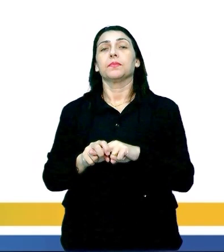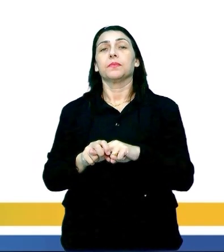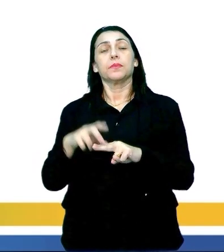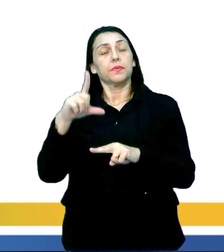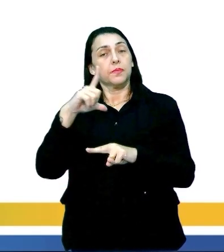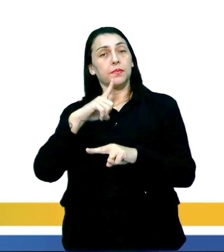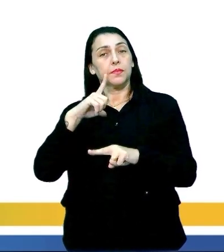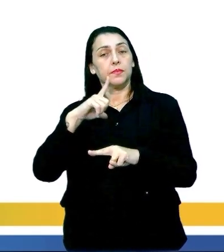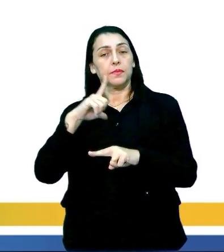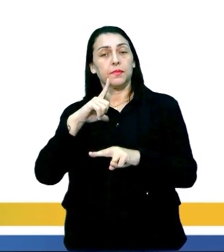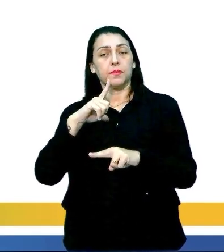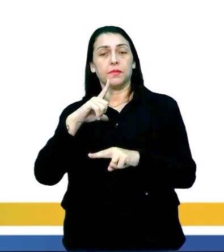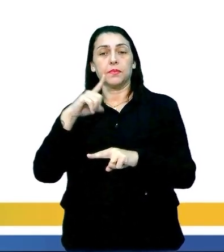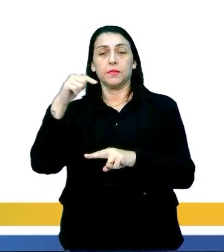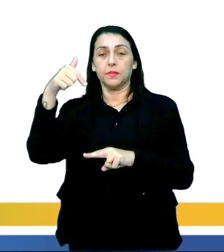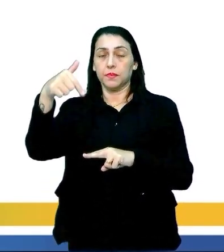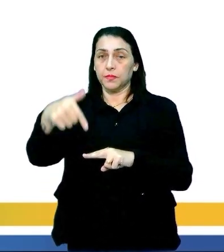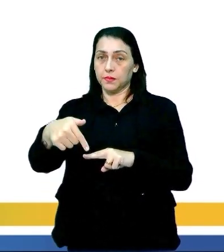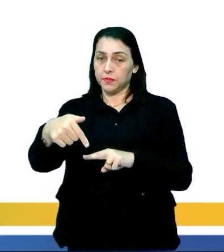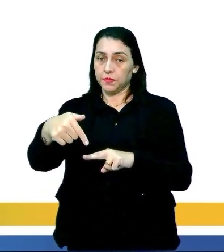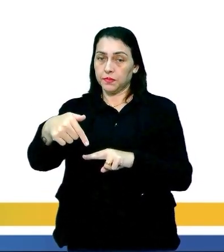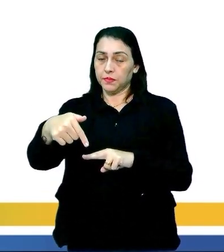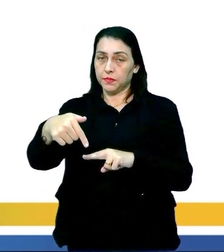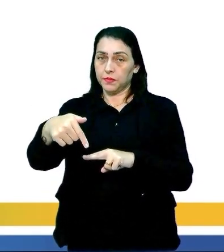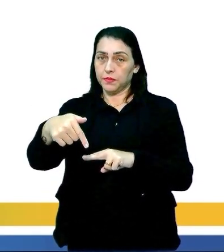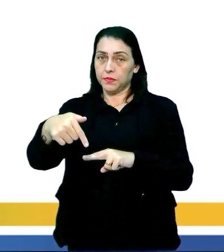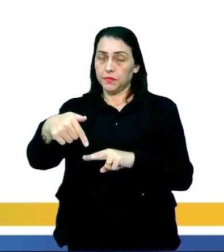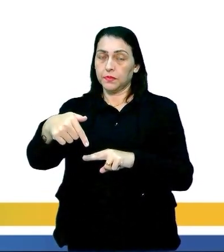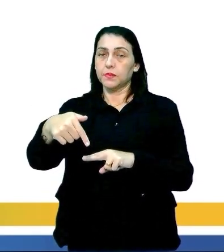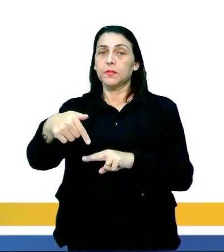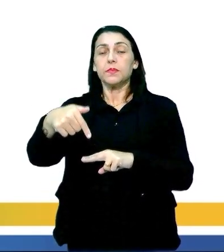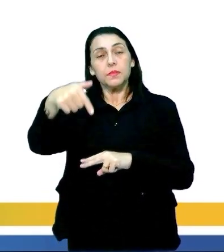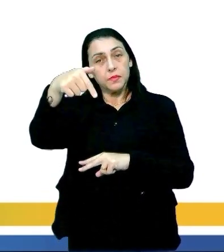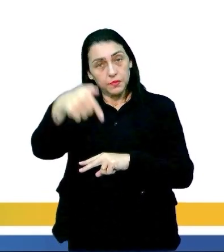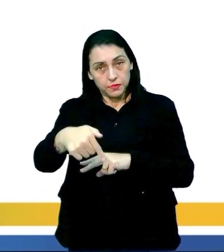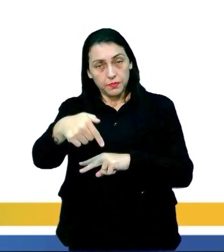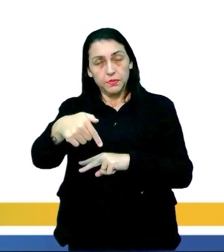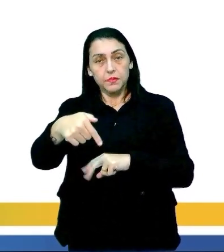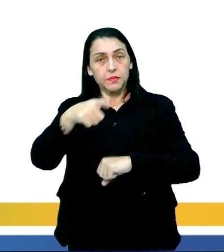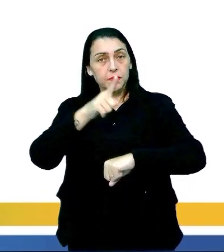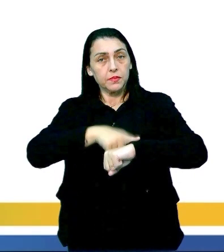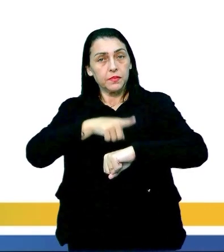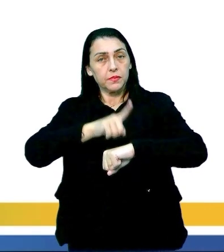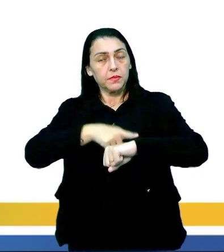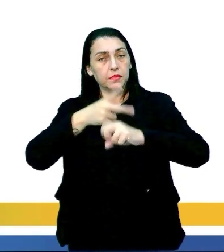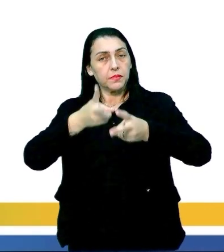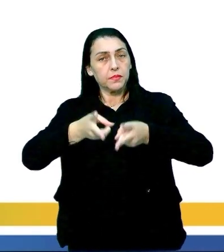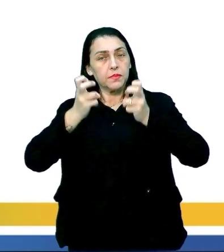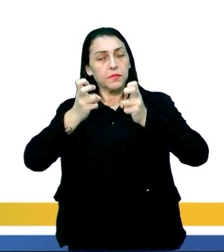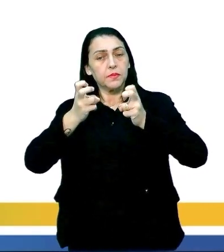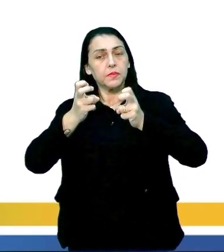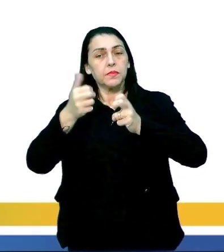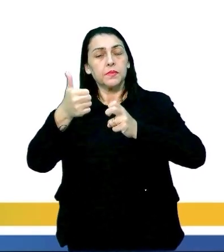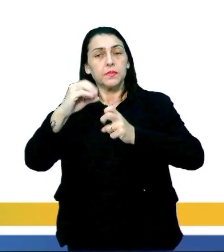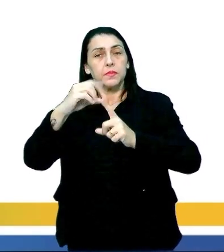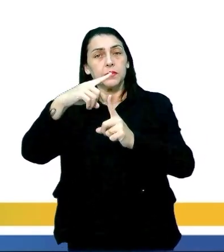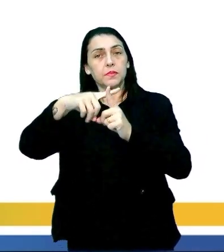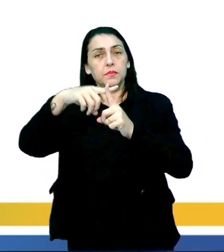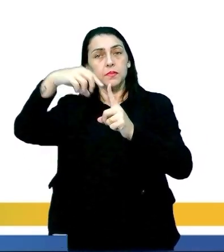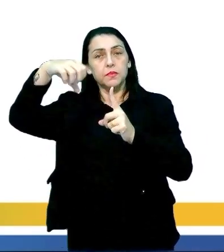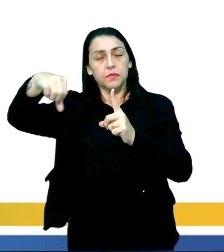Logo temos que 19 horas. Nós temos 19 horas. Observa aí. 10